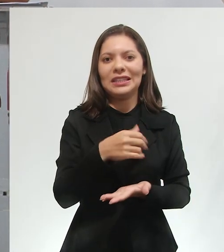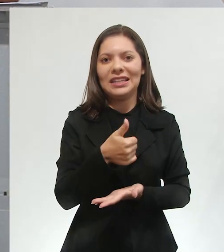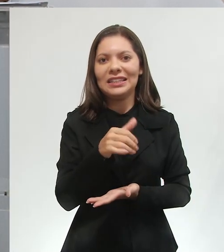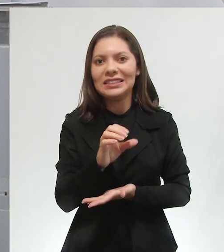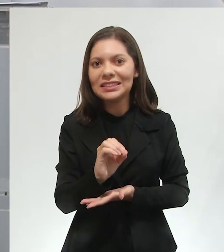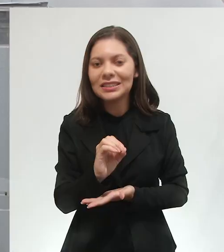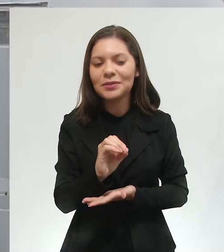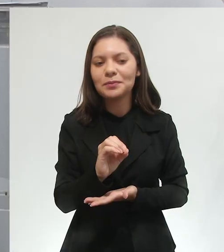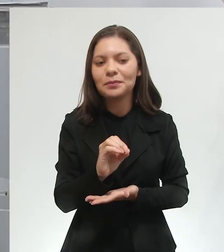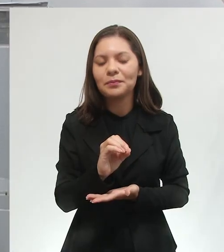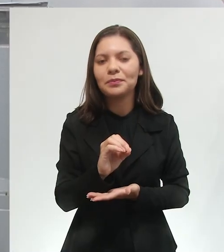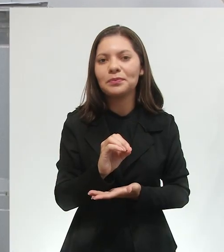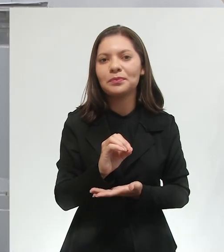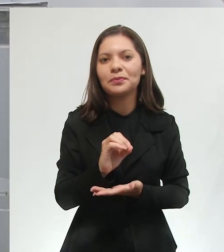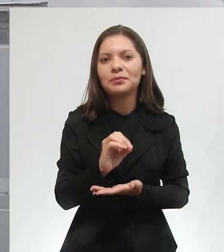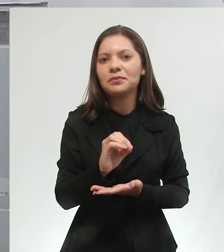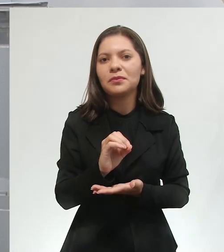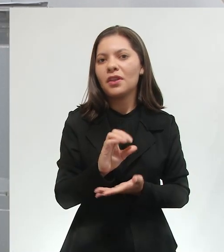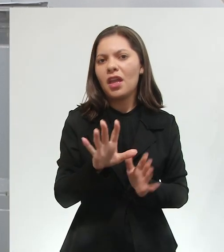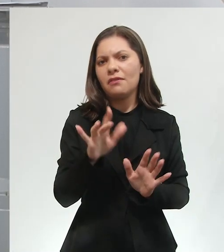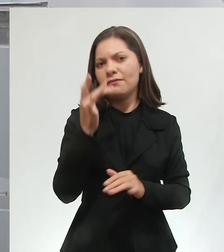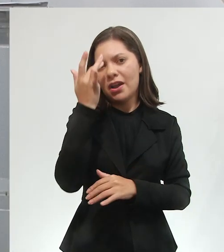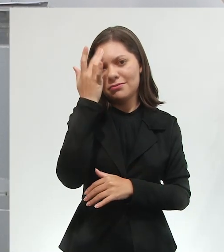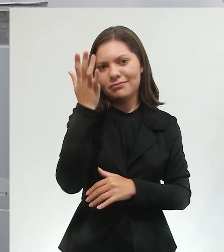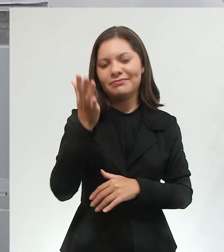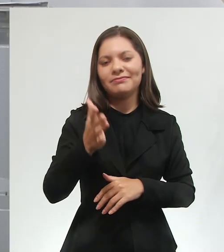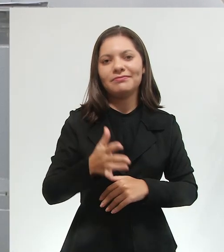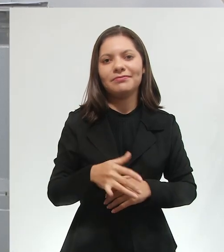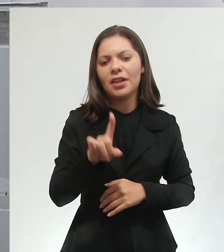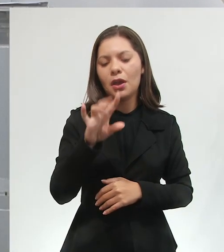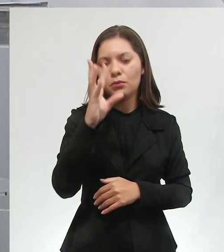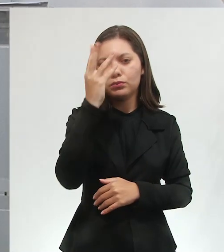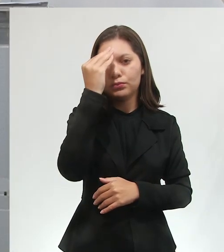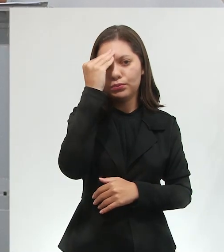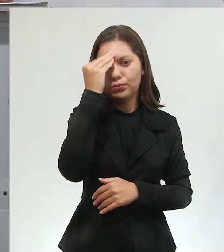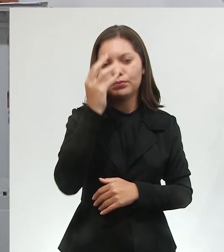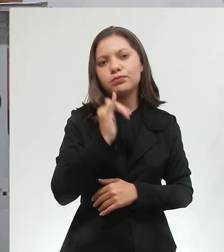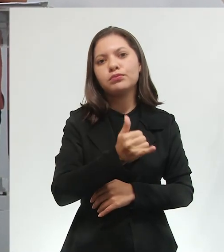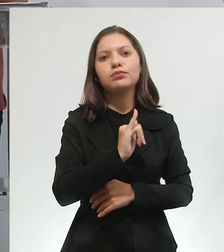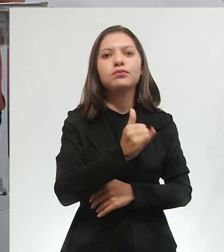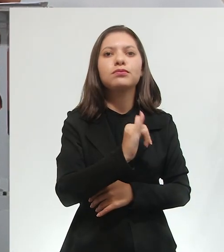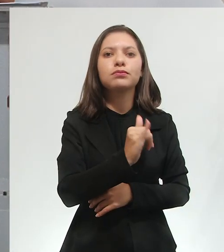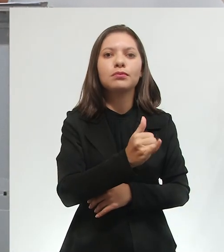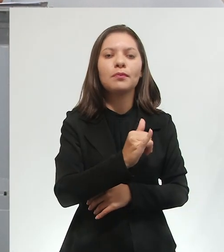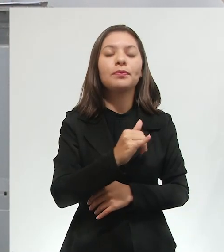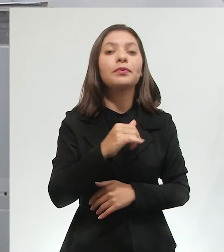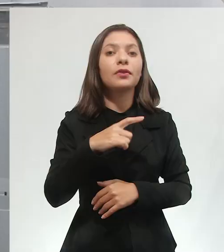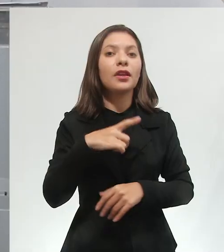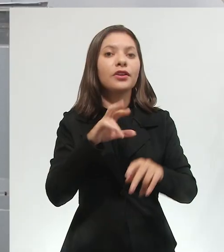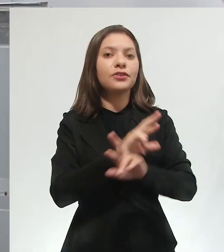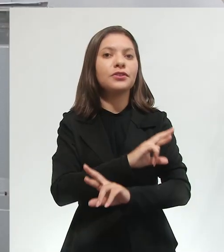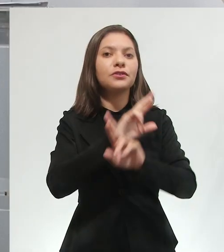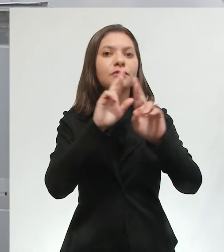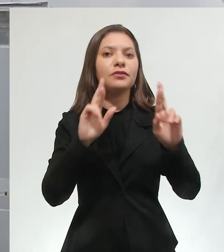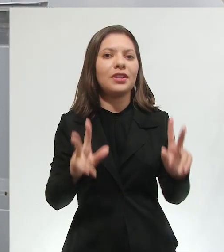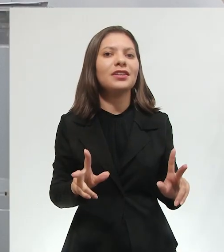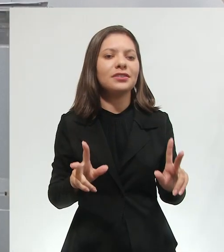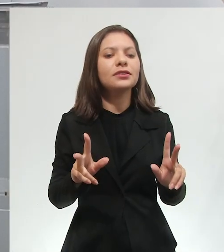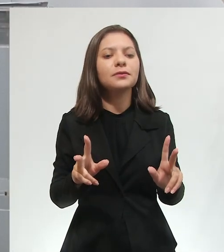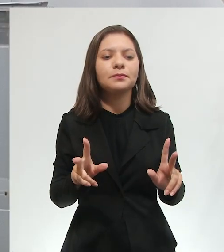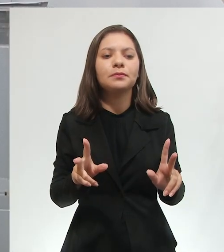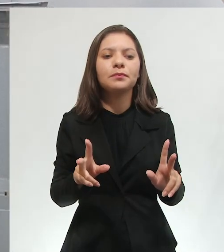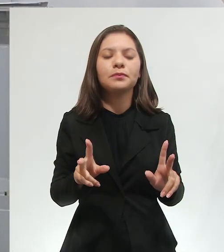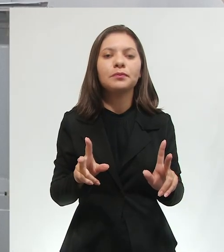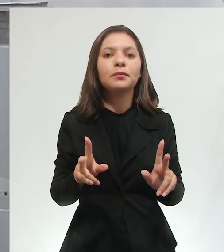a ordem dos números não é contar, né? Existe uma diferença entre recitar a ordem